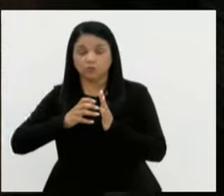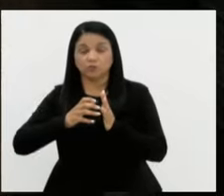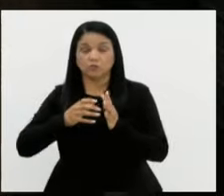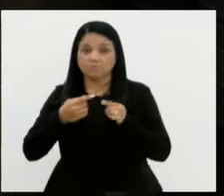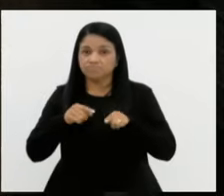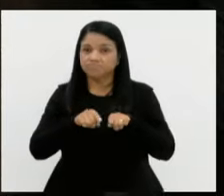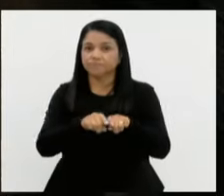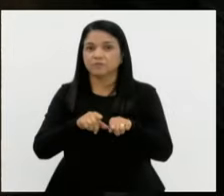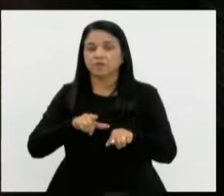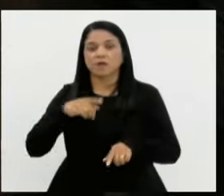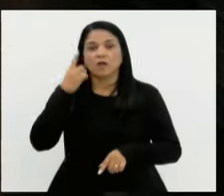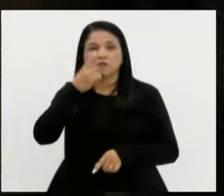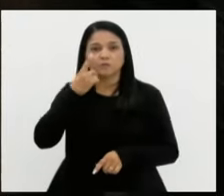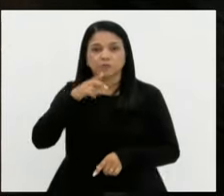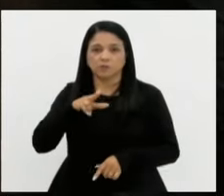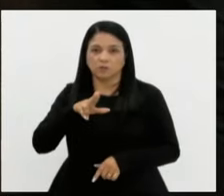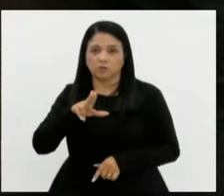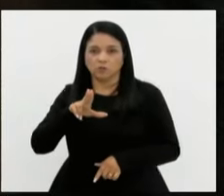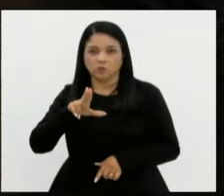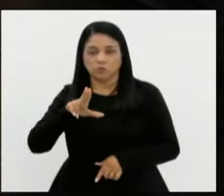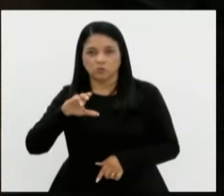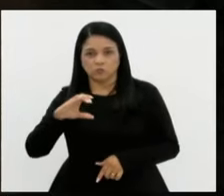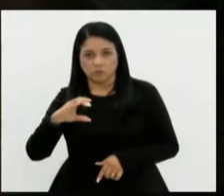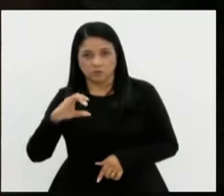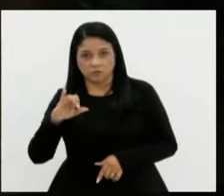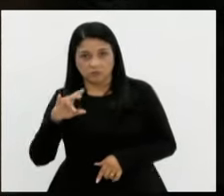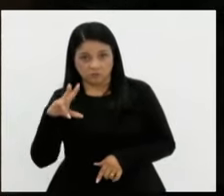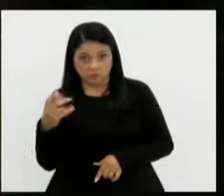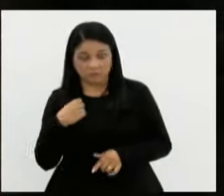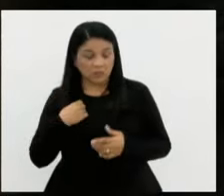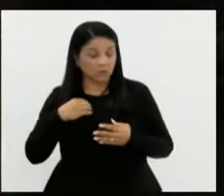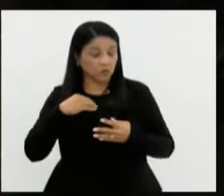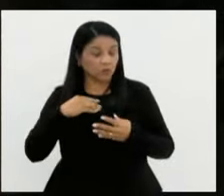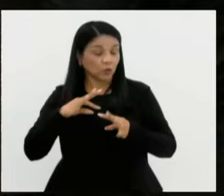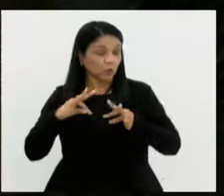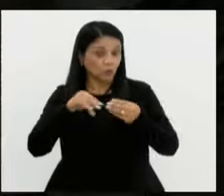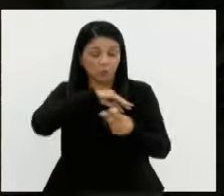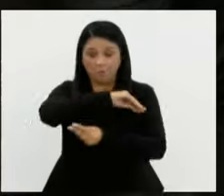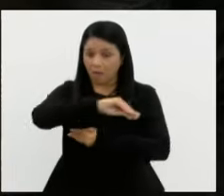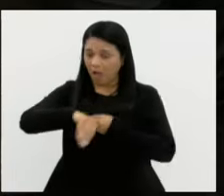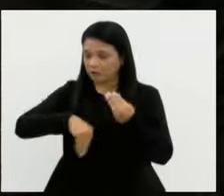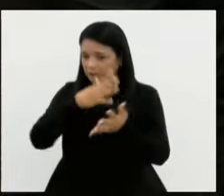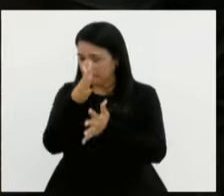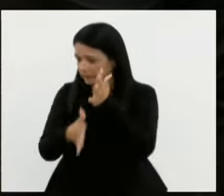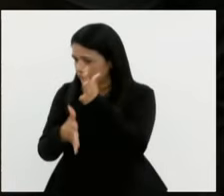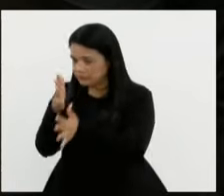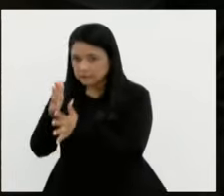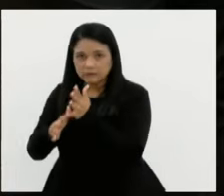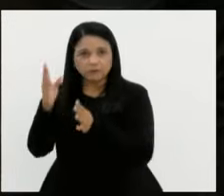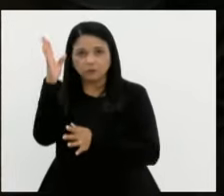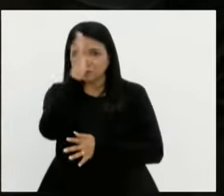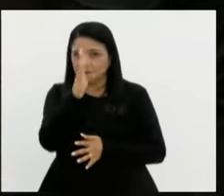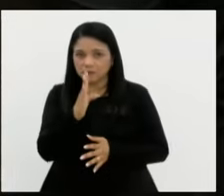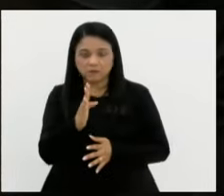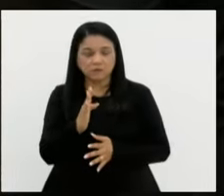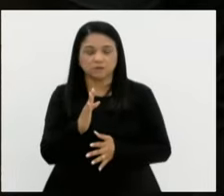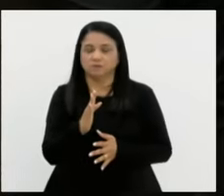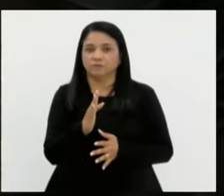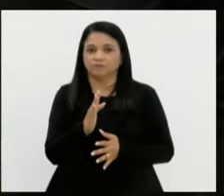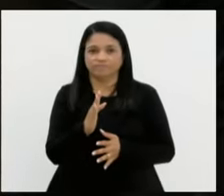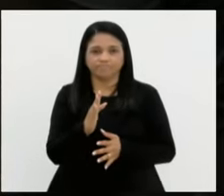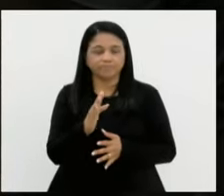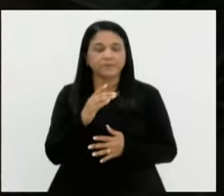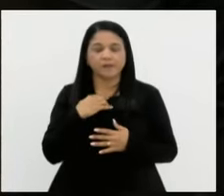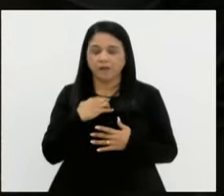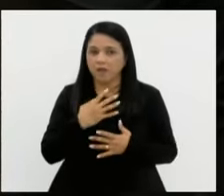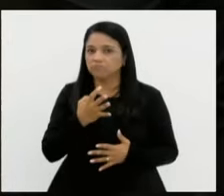de ordem mesmo nesse país. Então, sim, cara, a sanidade está num nível